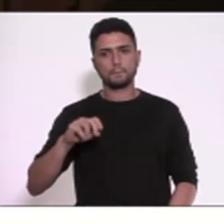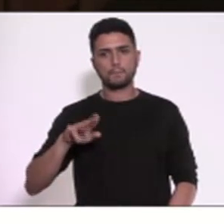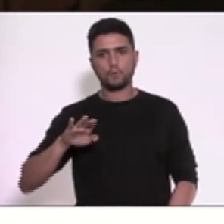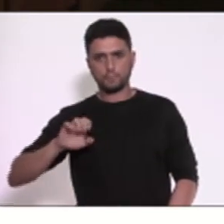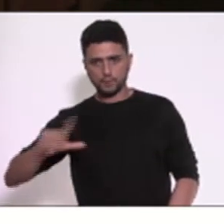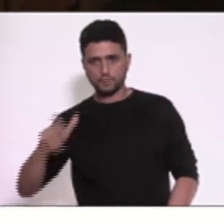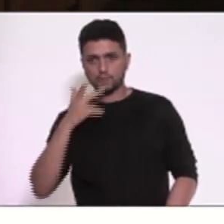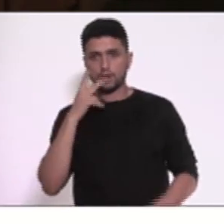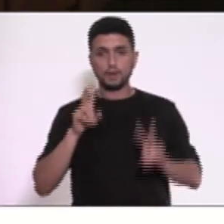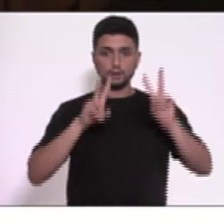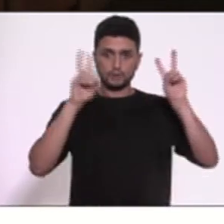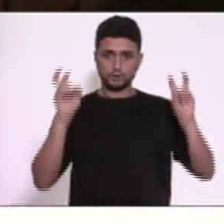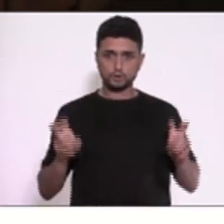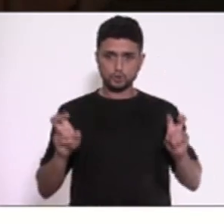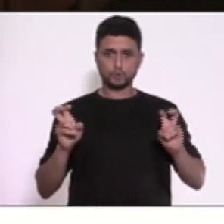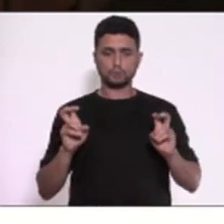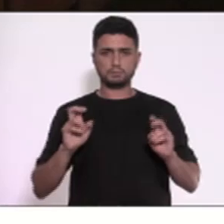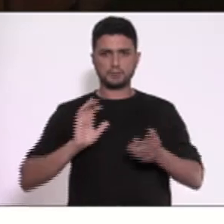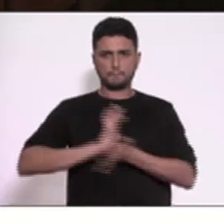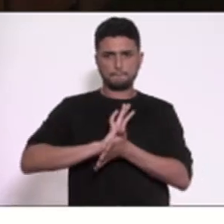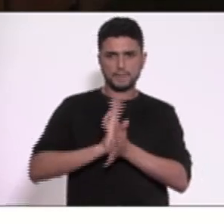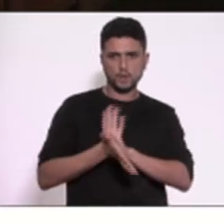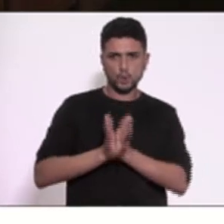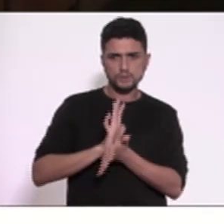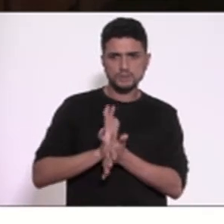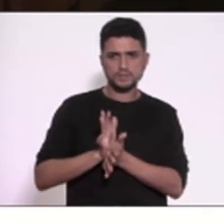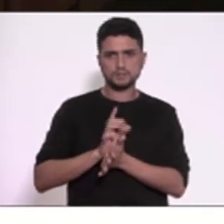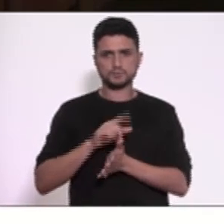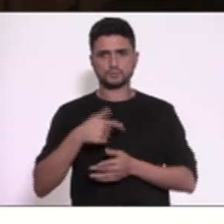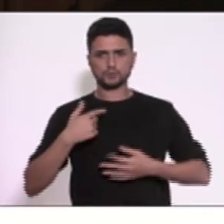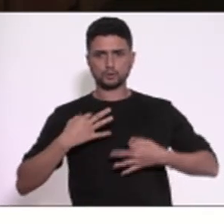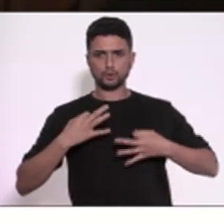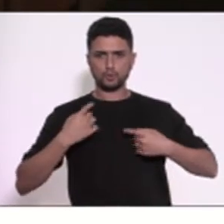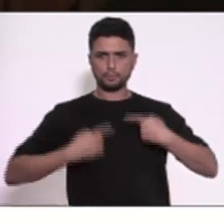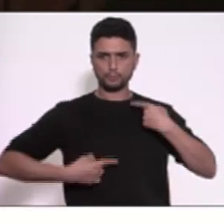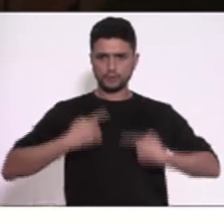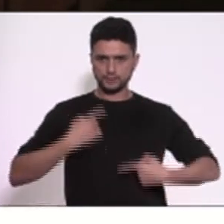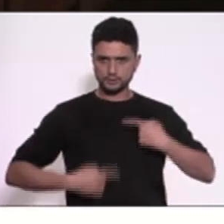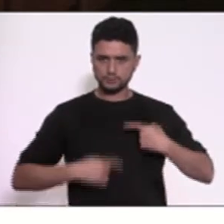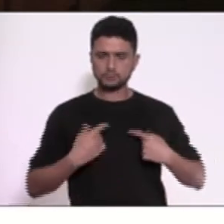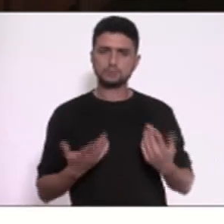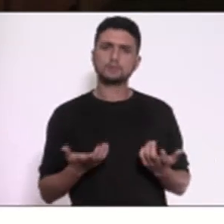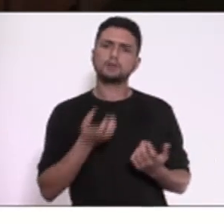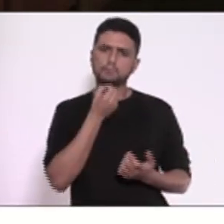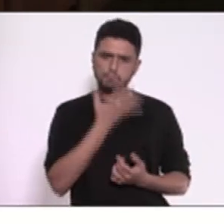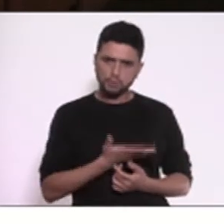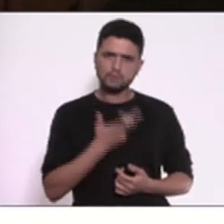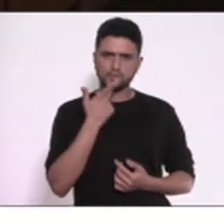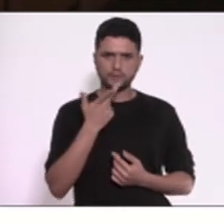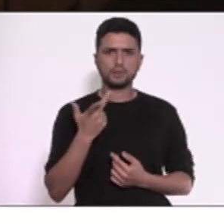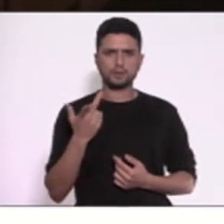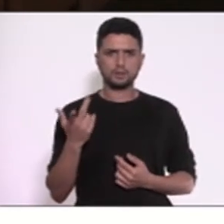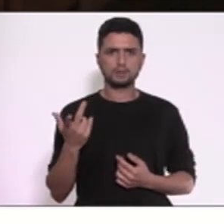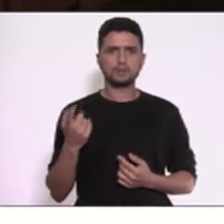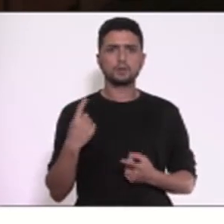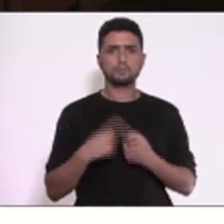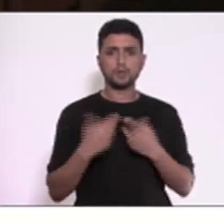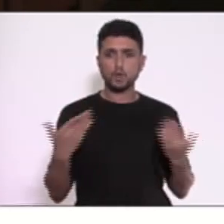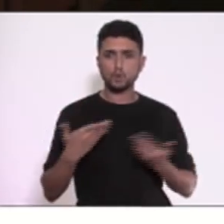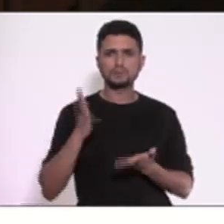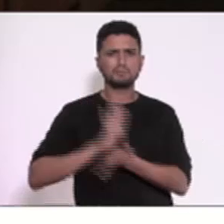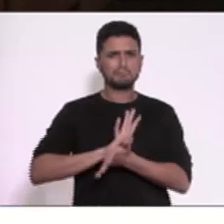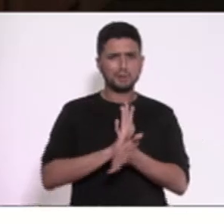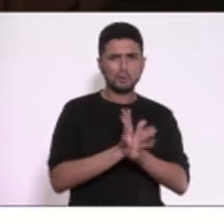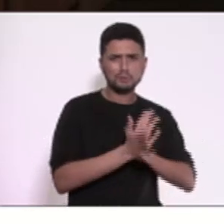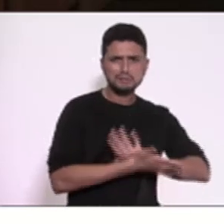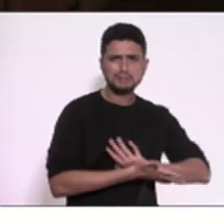intolerância política e é um projeto, ao meu ver, fundamental para os dias de hoje. A gente, de fato, lida com muita intolerância. Acho que a bancada